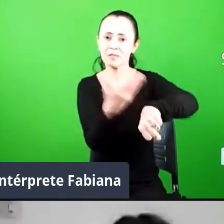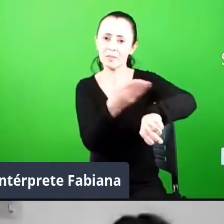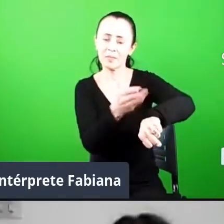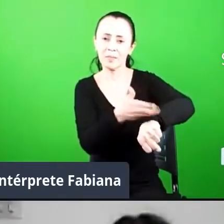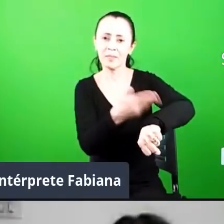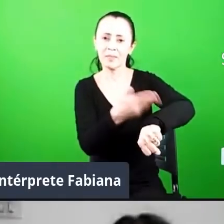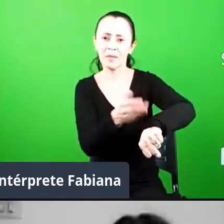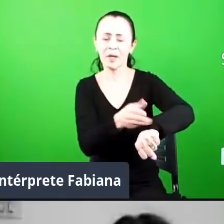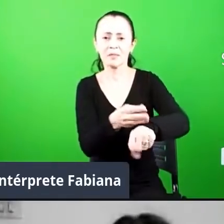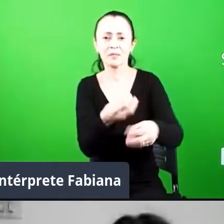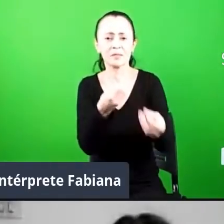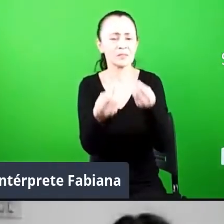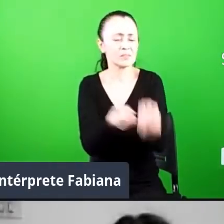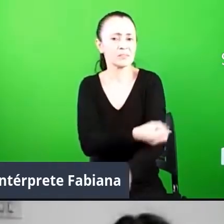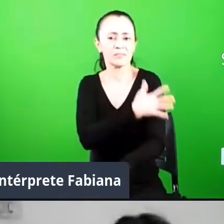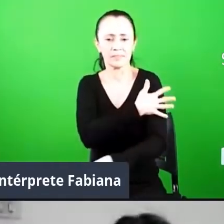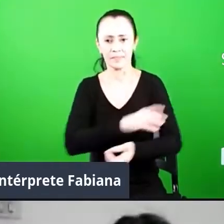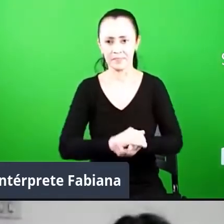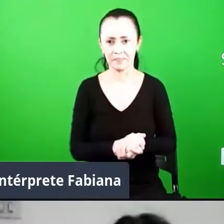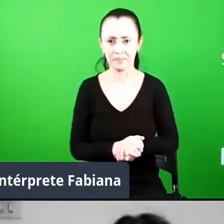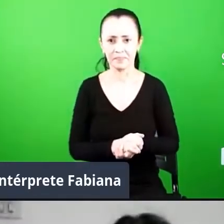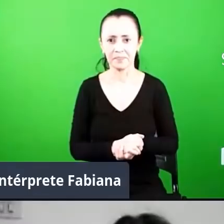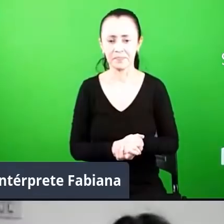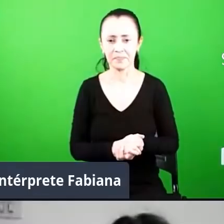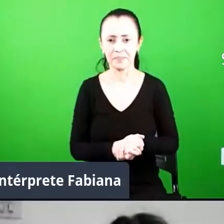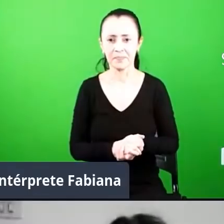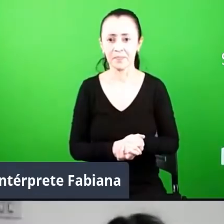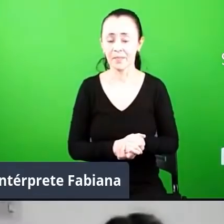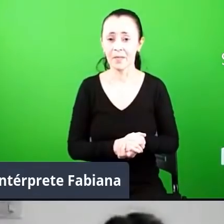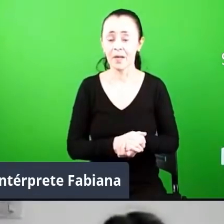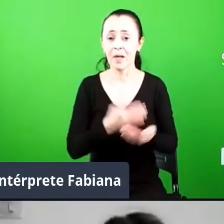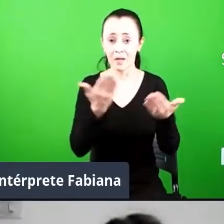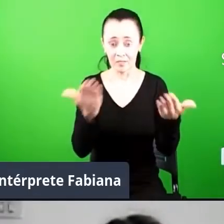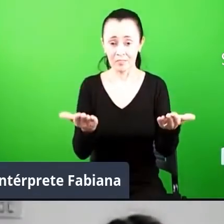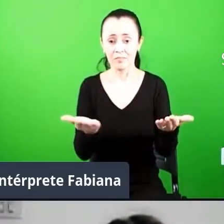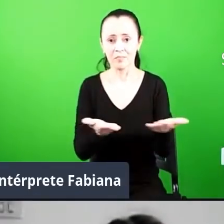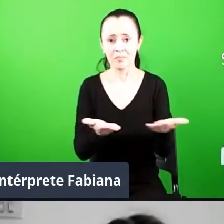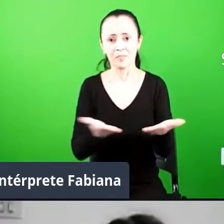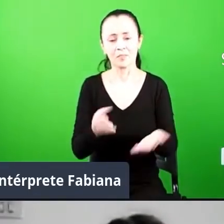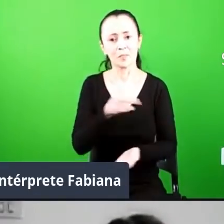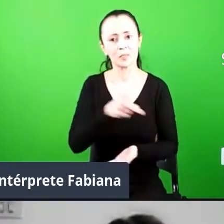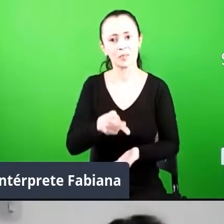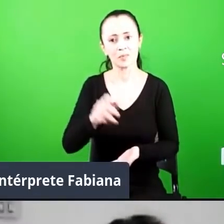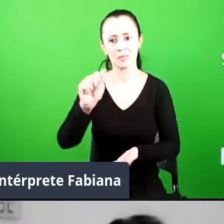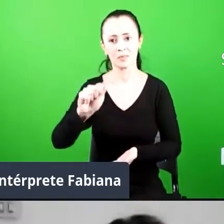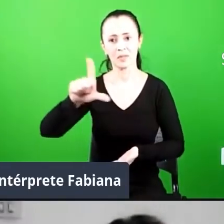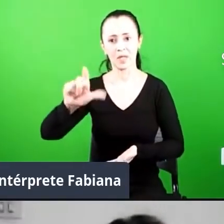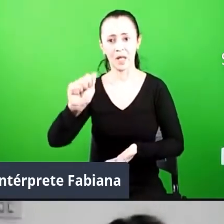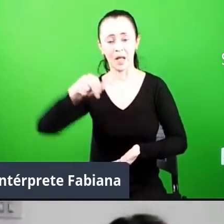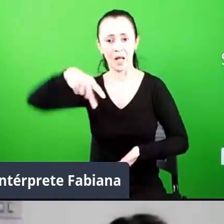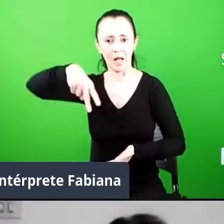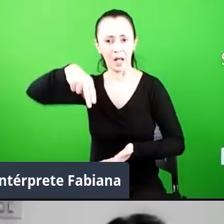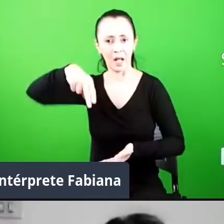iniciais do ensino fundamental. E a nossa professora Alana, a nossa professora da rede, né? A professora Alana, ela